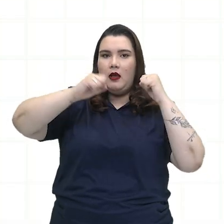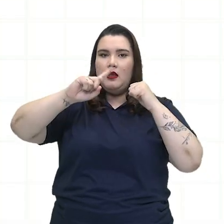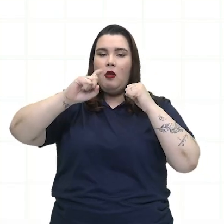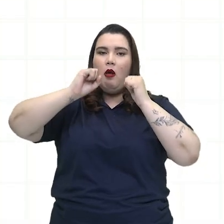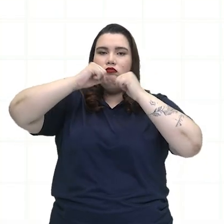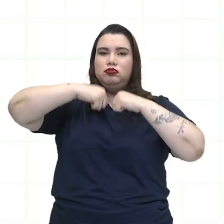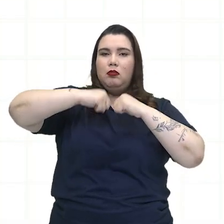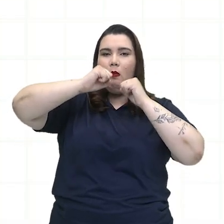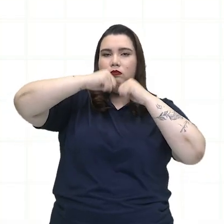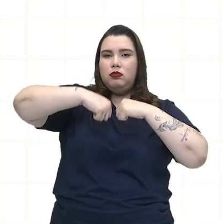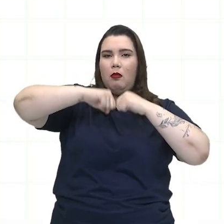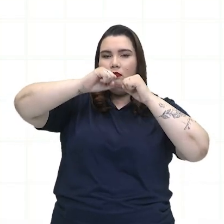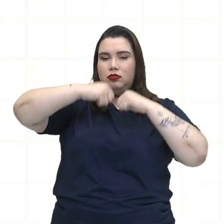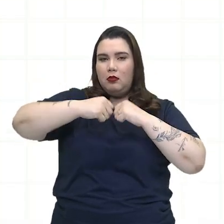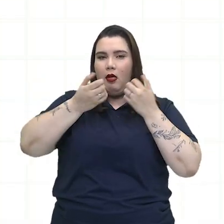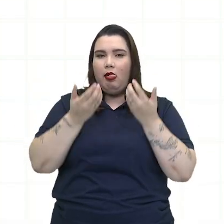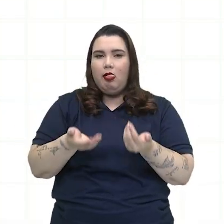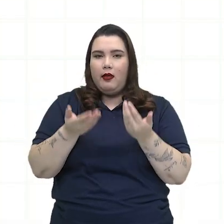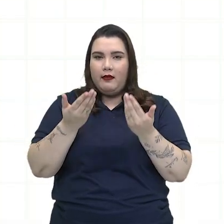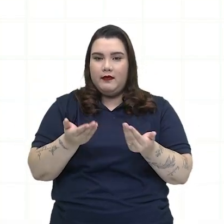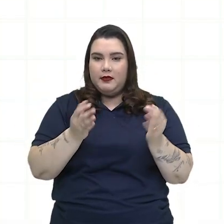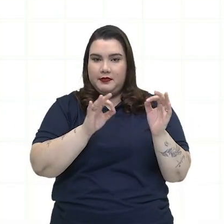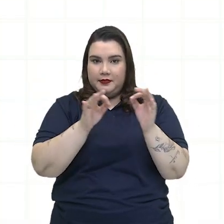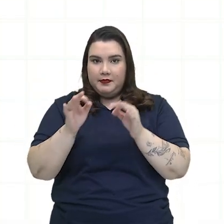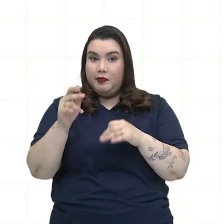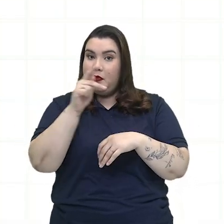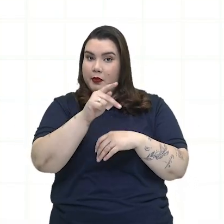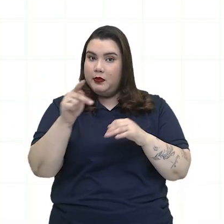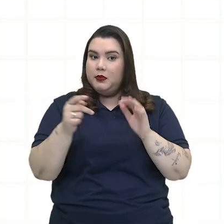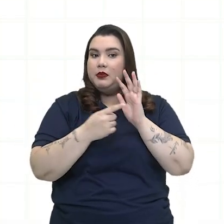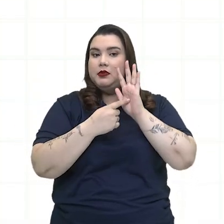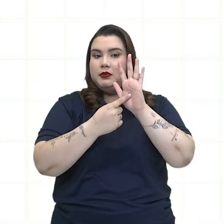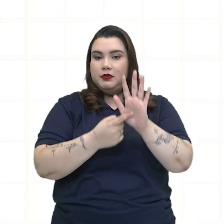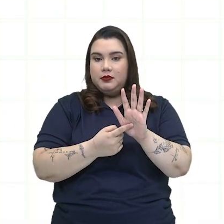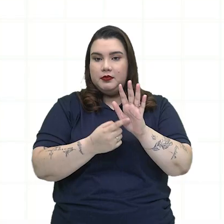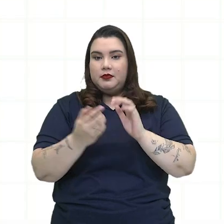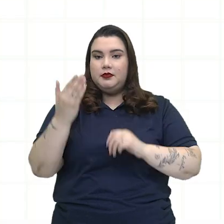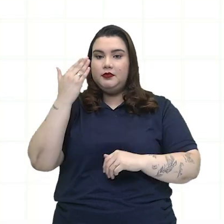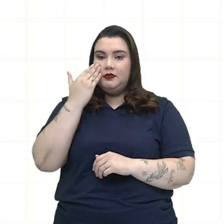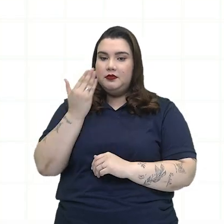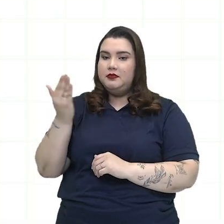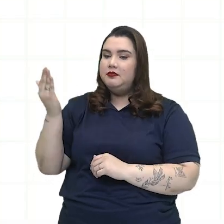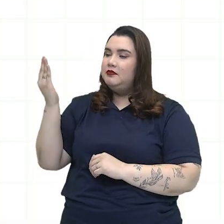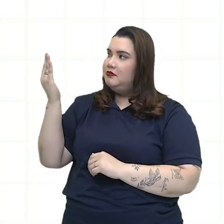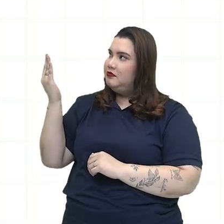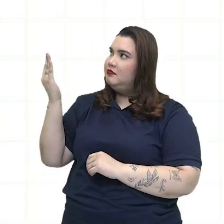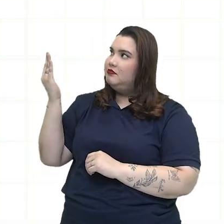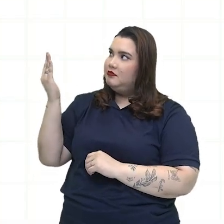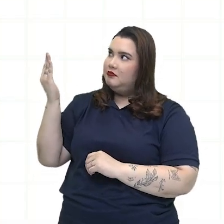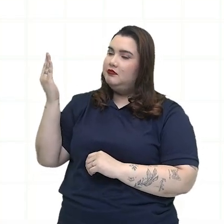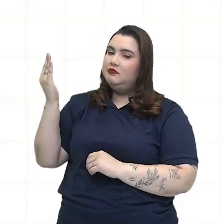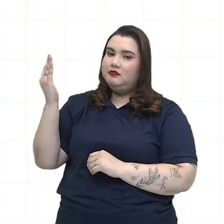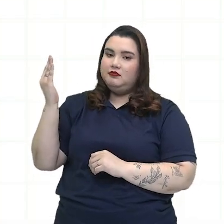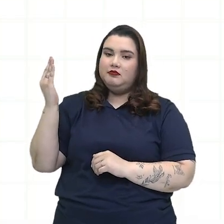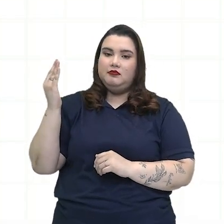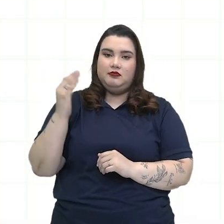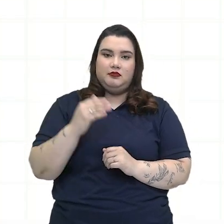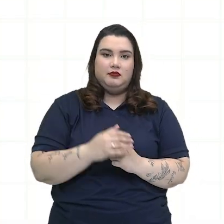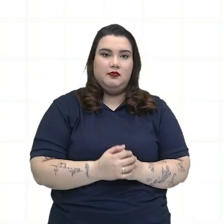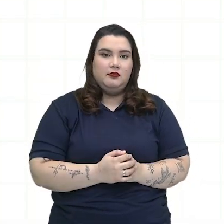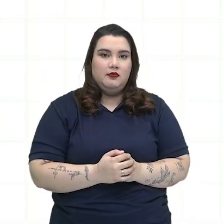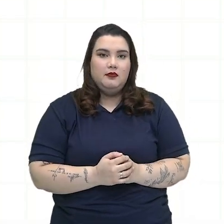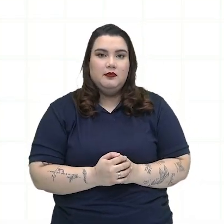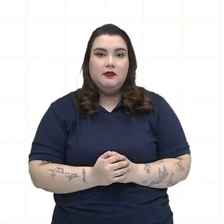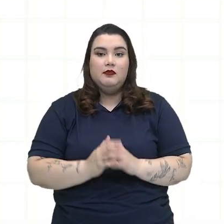Então, nós estamos vendo e a professora está grifando aqui para você. A articulação é o encontro